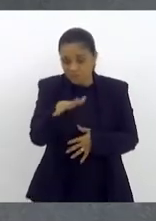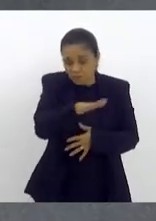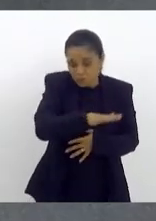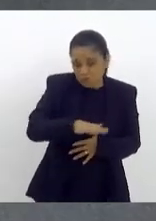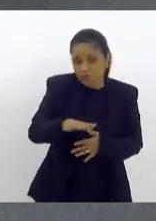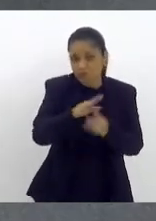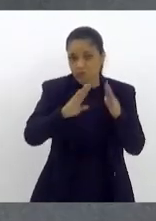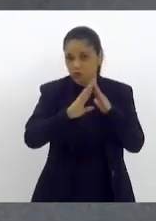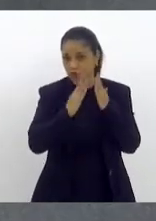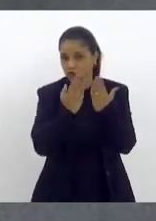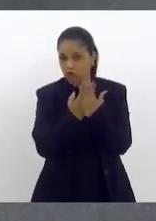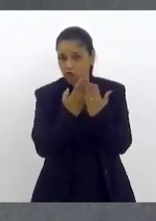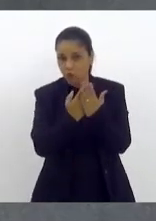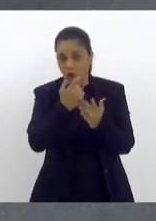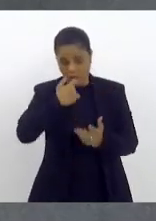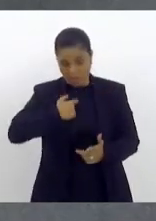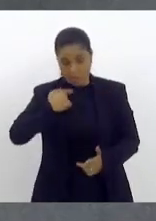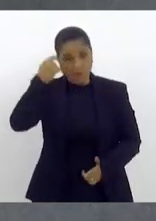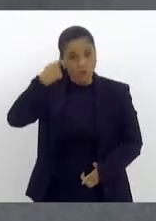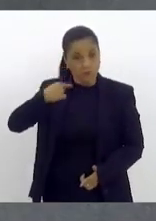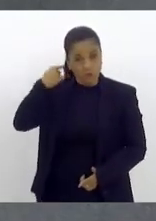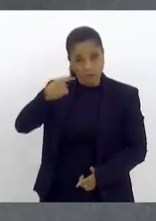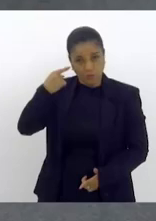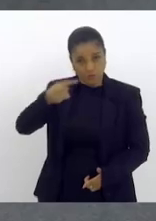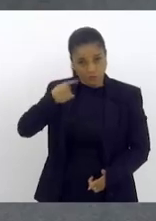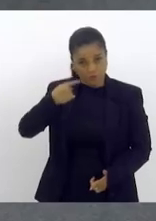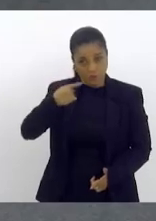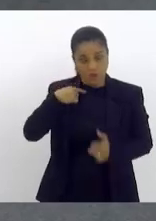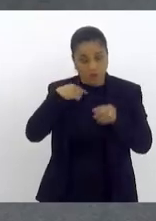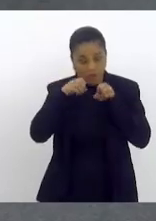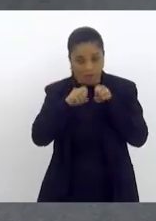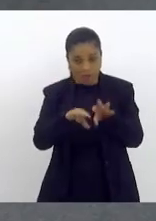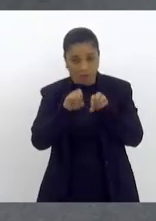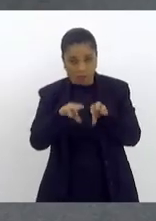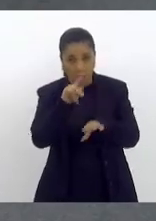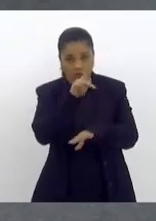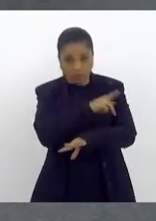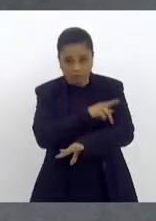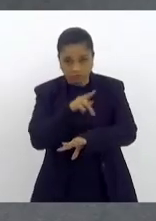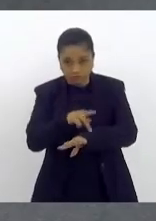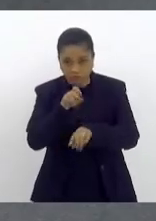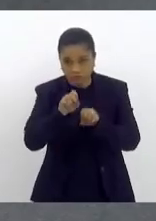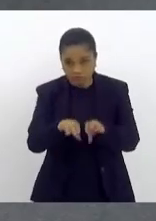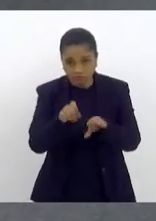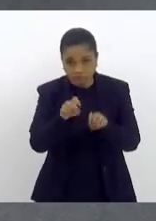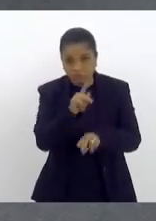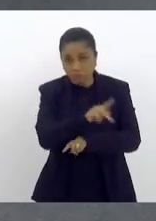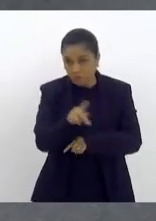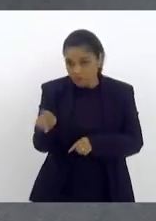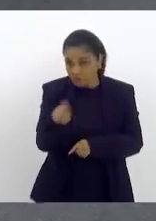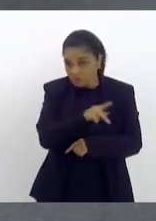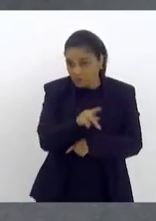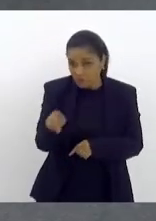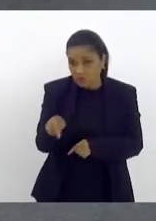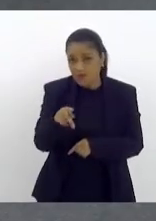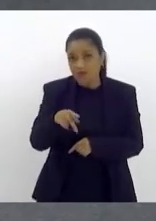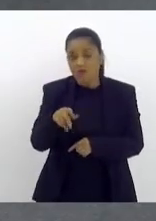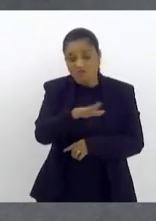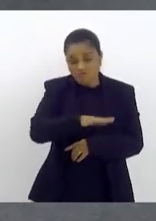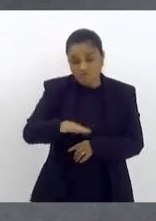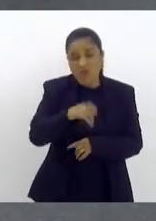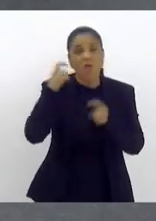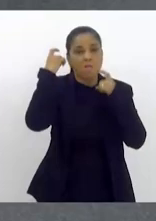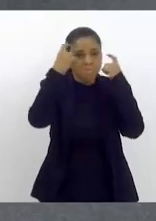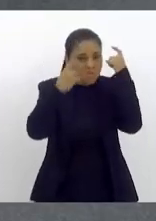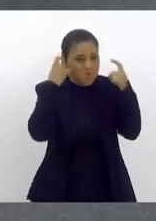para mim, enquanto deputada e enquanto educadora, é um dos ambientes mais caros e é um dos ambientes que deve ser objeto de